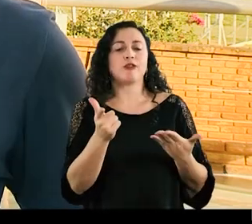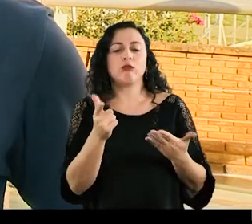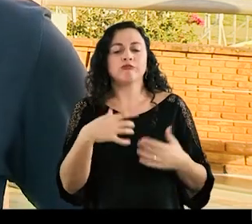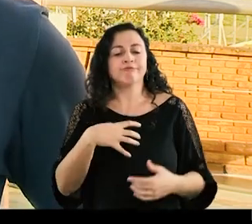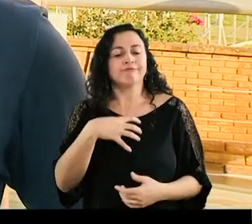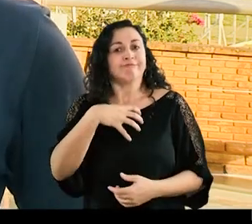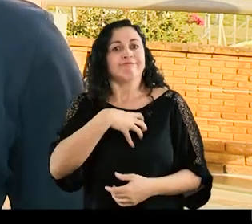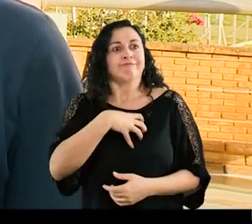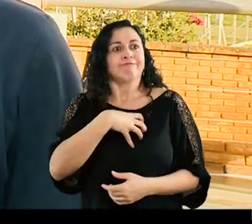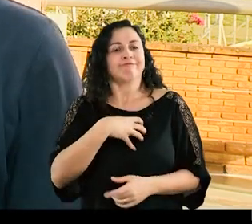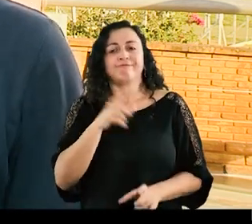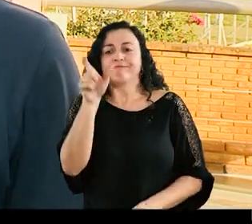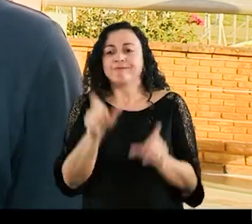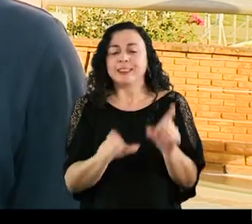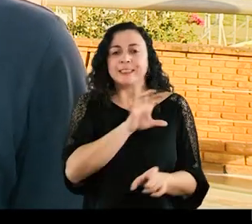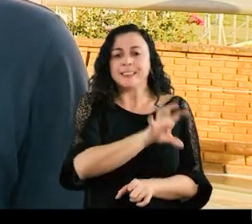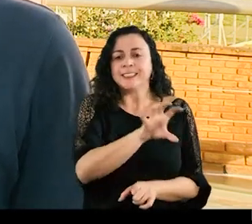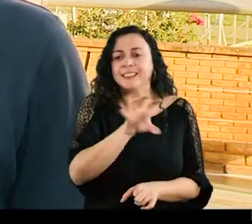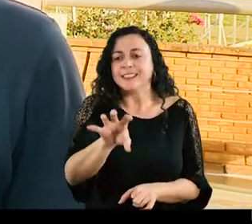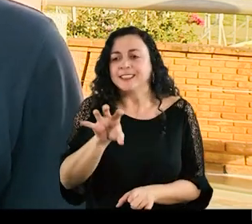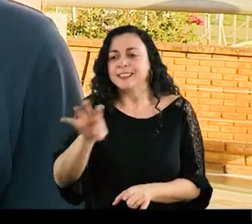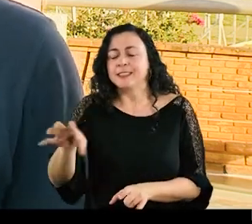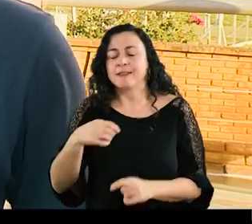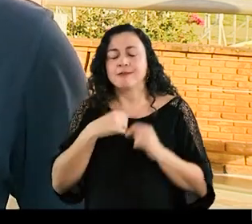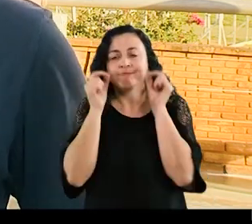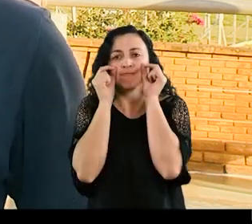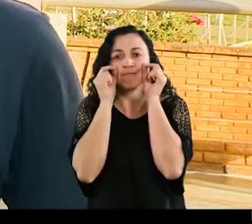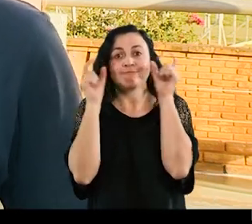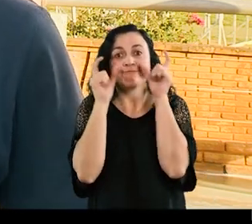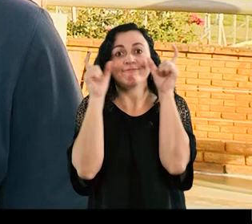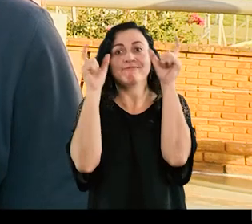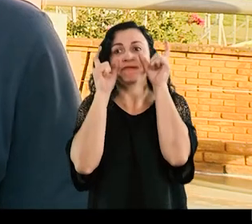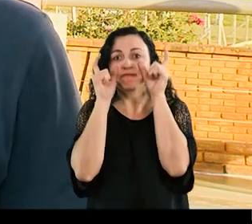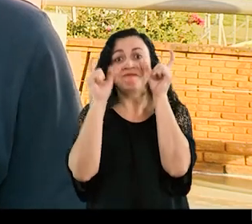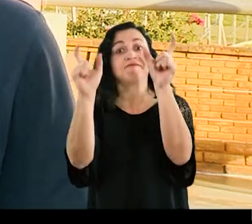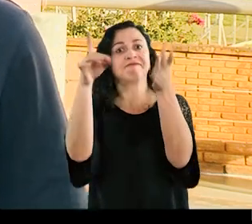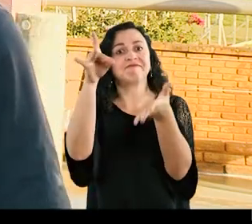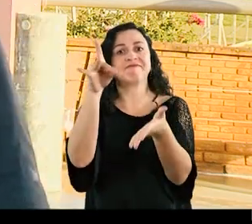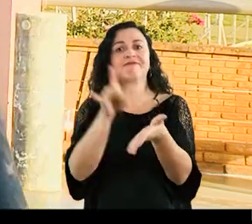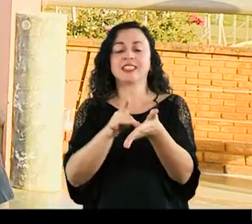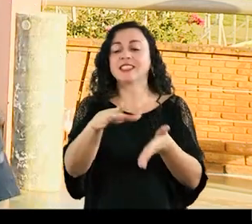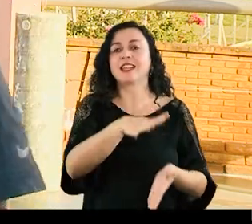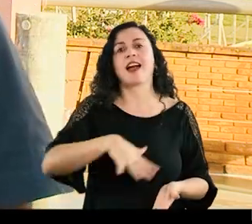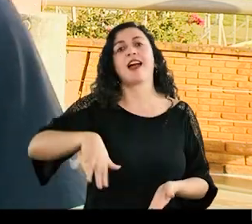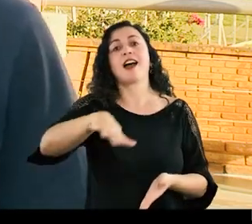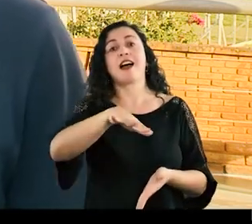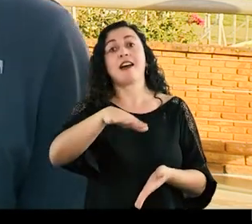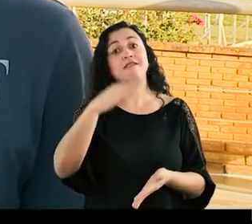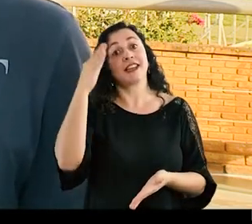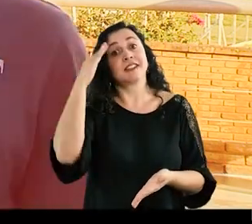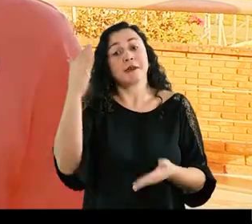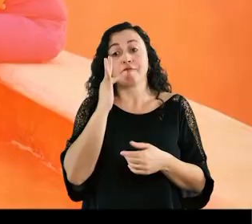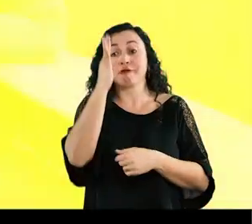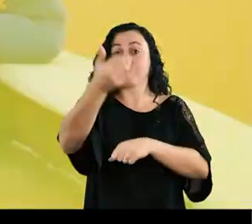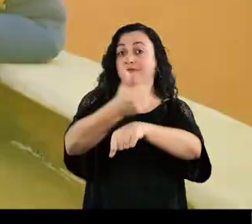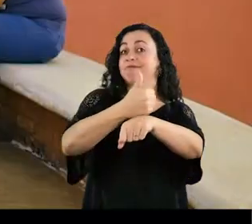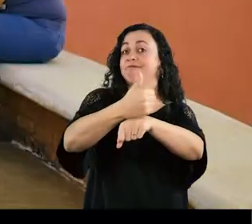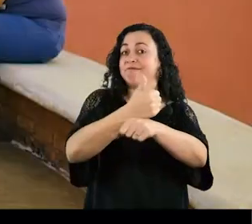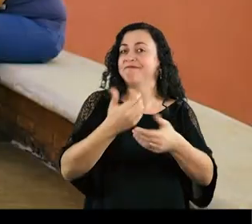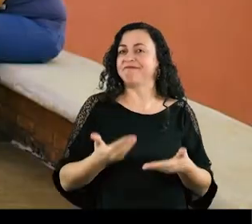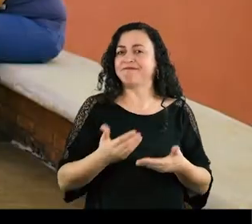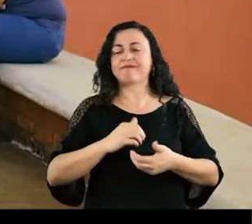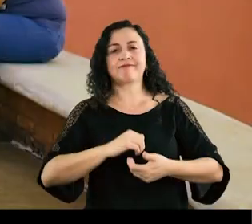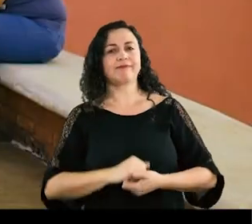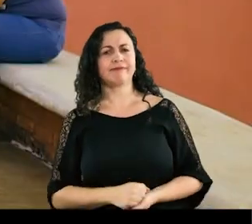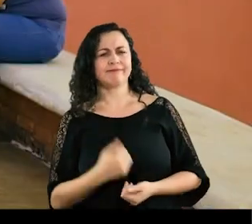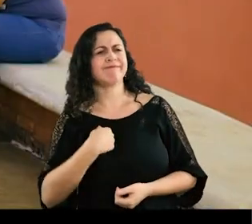tocar, né, essas crianças e fazer elas se interessarem talvez por essa área, talvez até seguir uma carreira. Eu já pensei